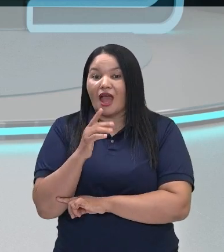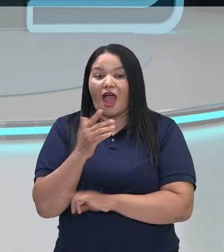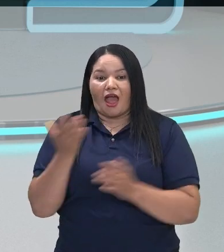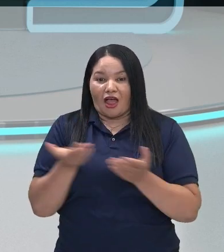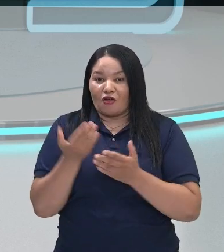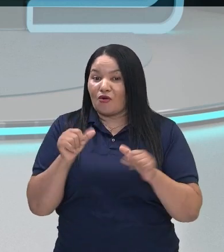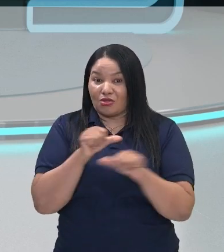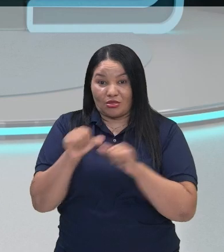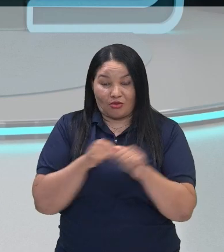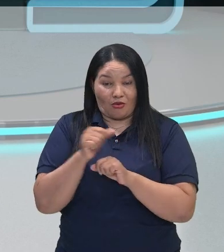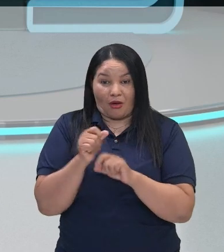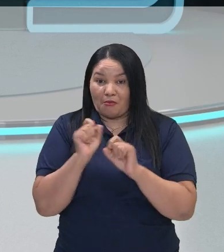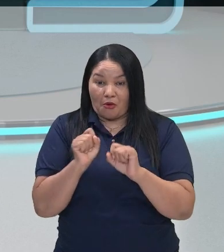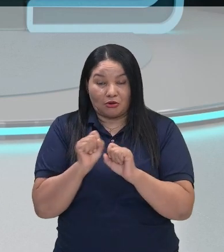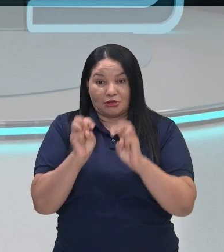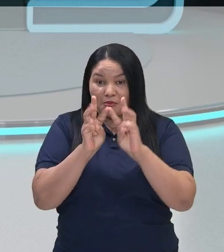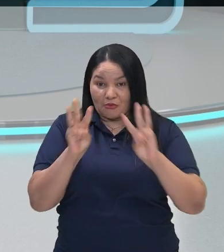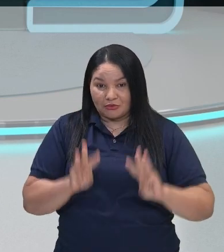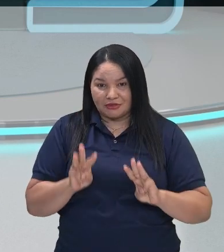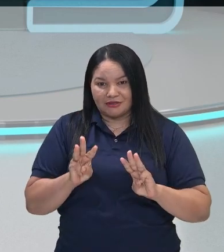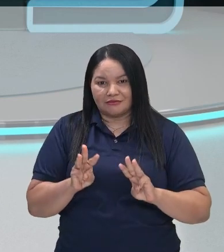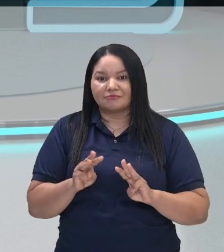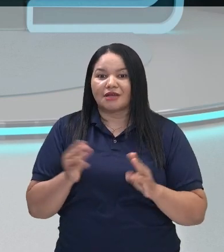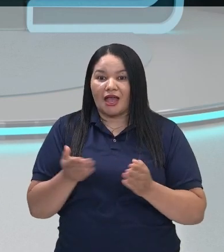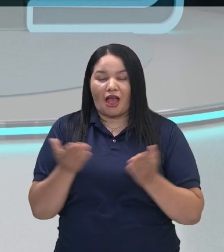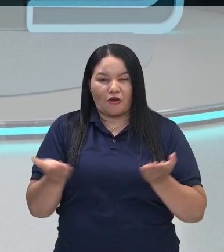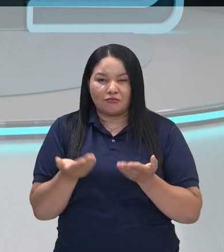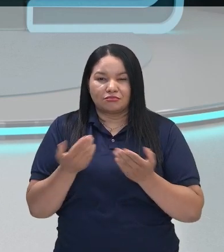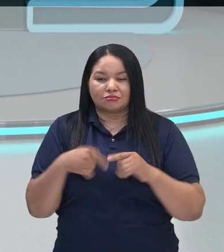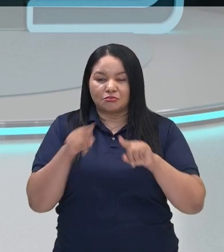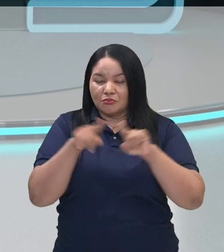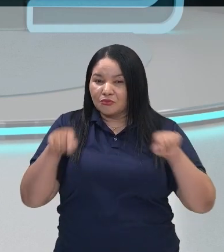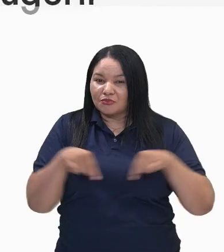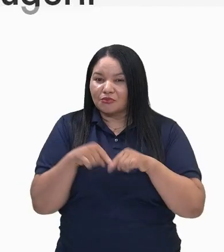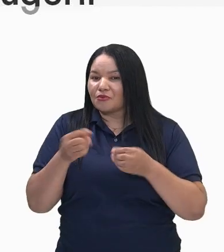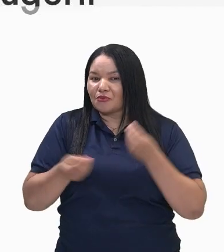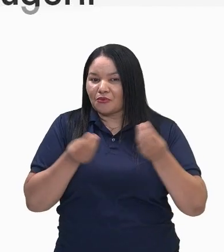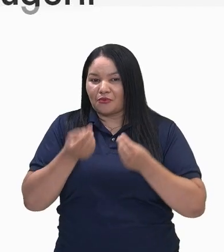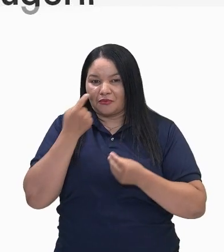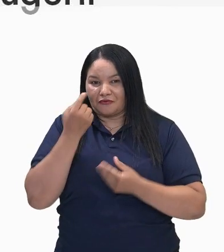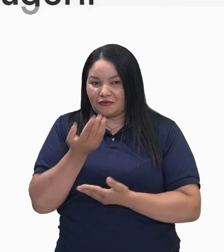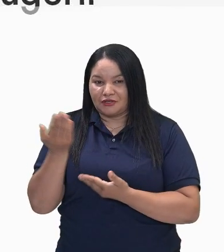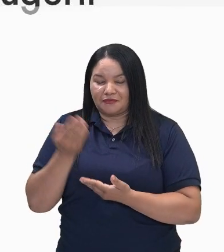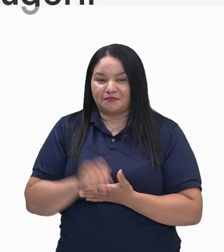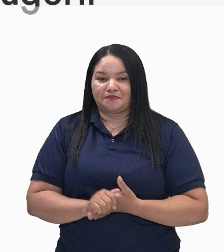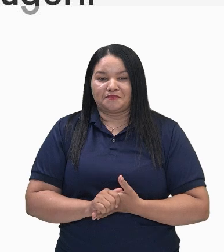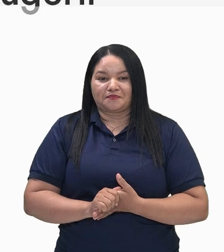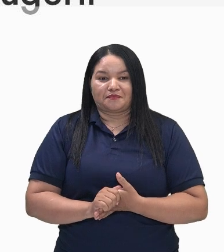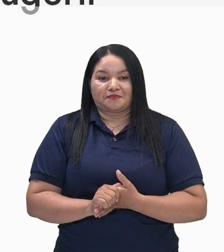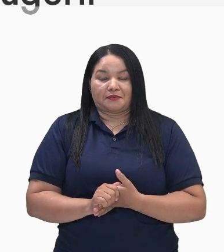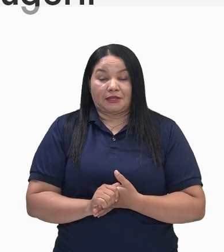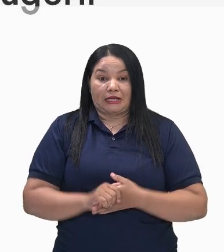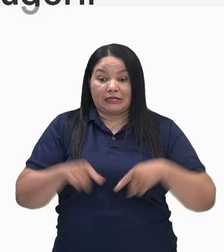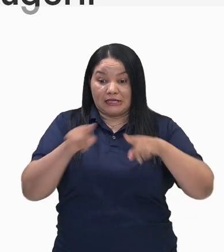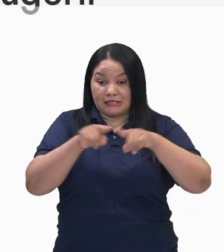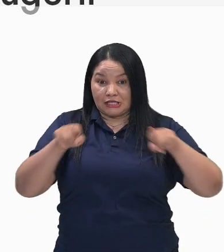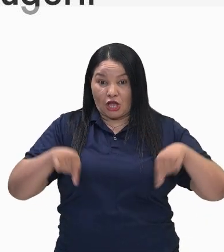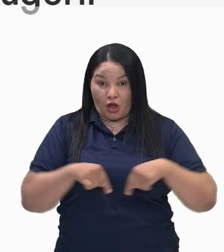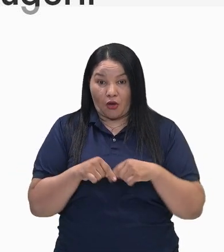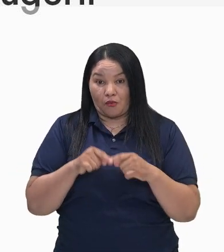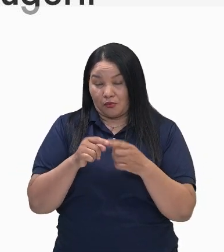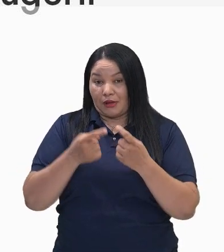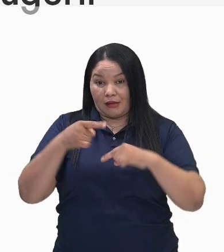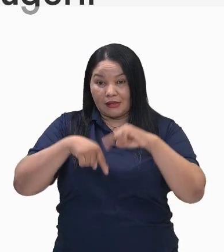museu. Então o cenário está dizendo. O que nós podemos falar sobre o cenário? Vamos ver? Então, o cenário é o conjunto